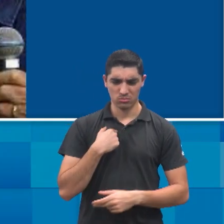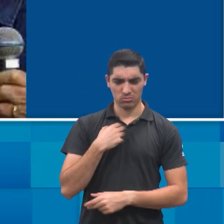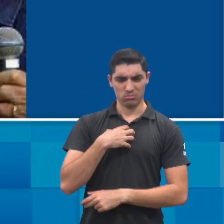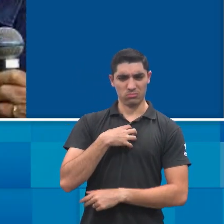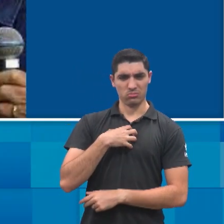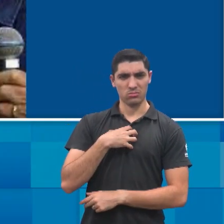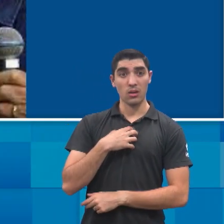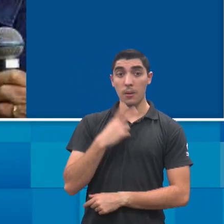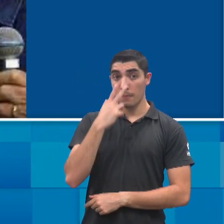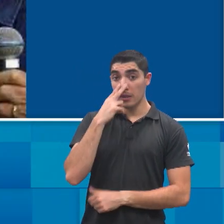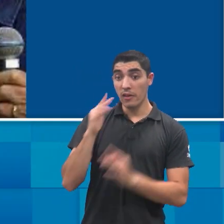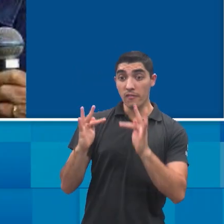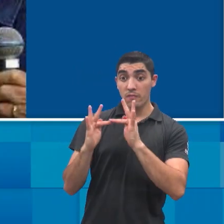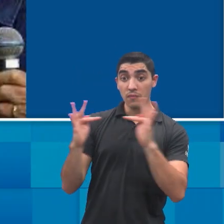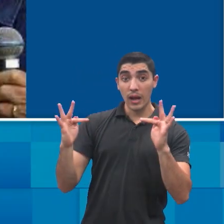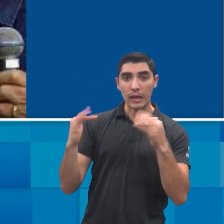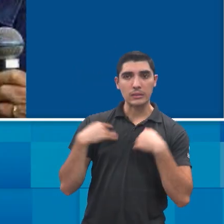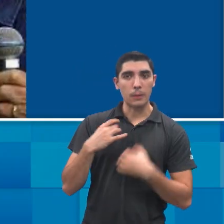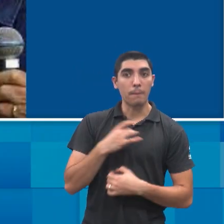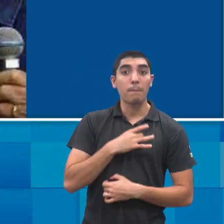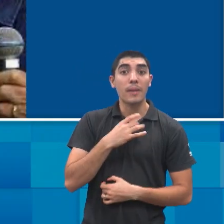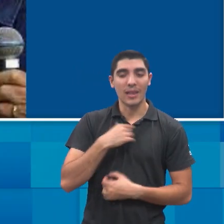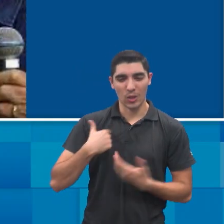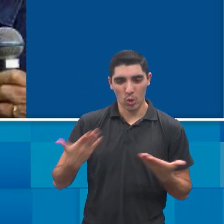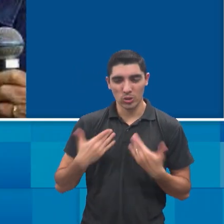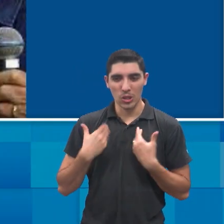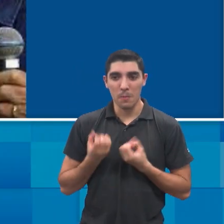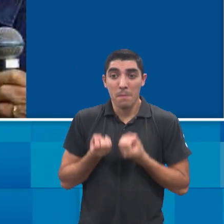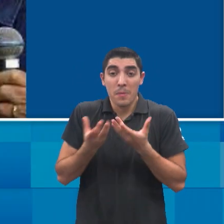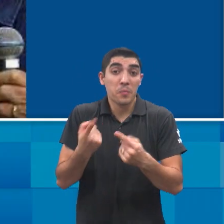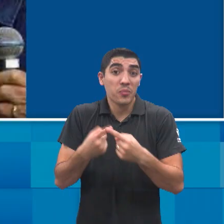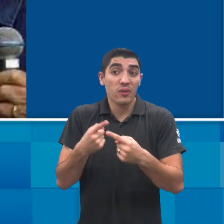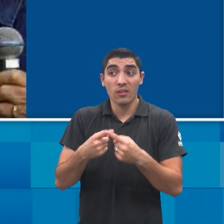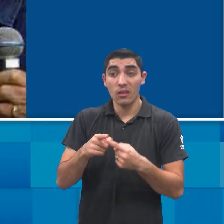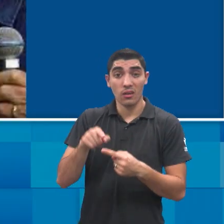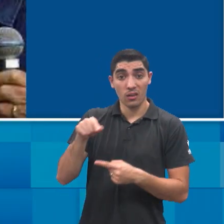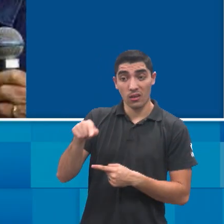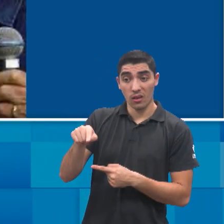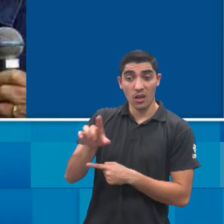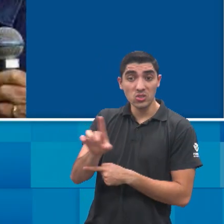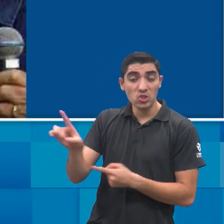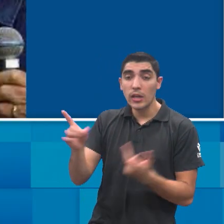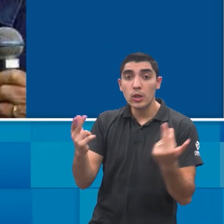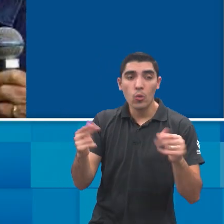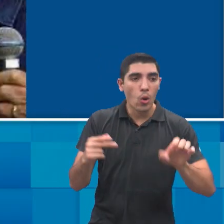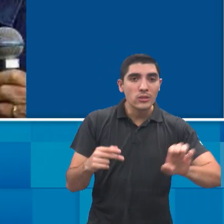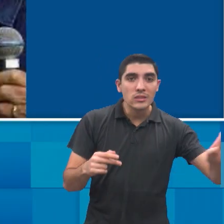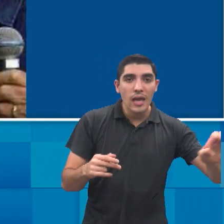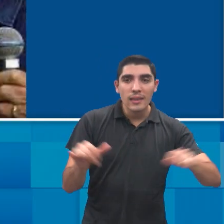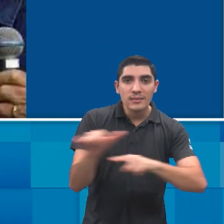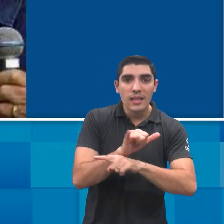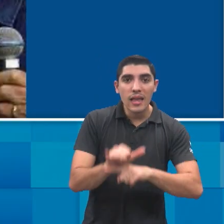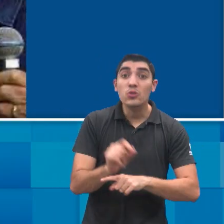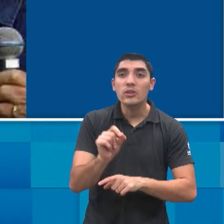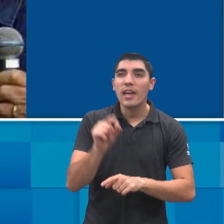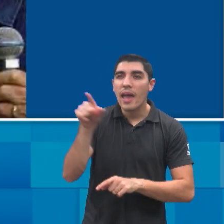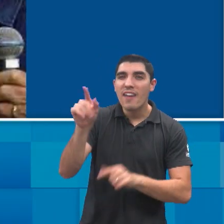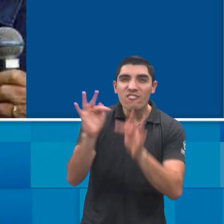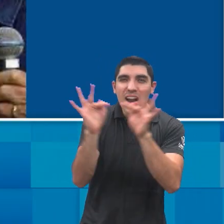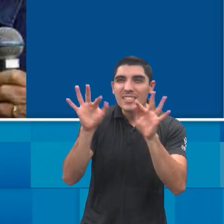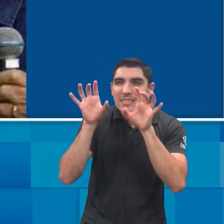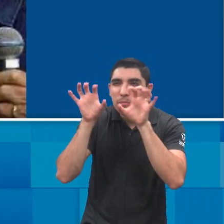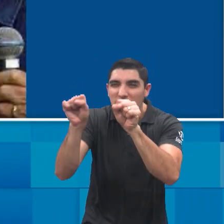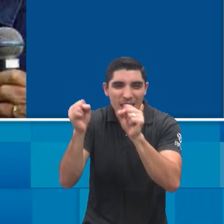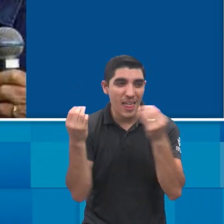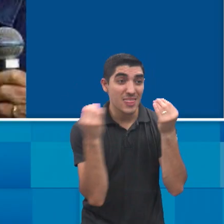já fico com medo de pegarem o recorte e colocar na internet. Porque hoje a direita está usando as táticas da esquerda. Caramba, será que esse é o nosso caminho? Então